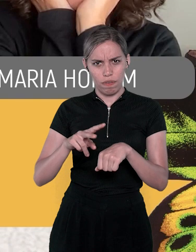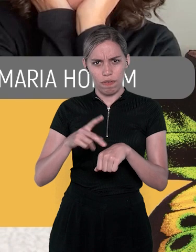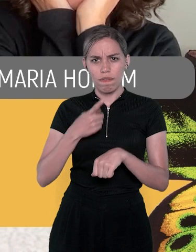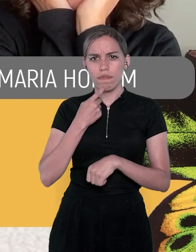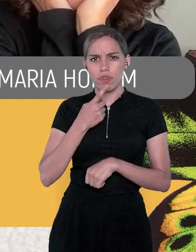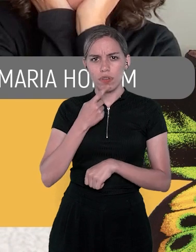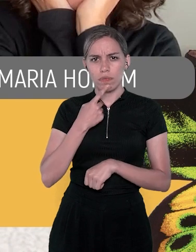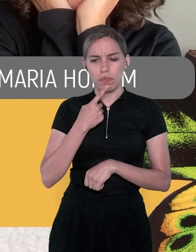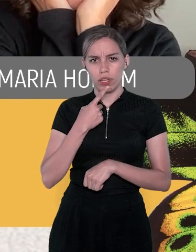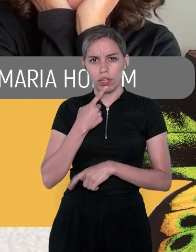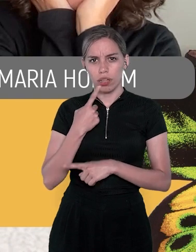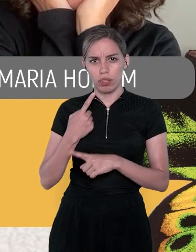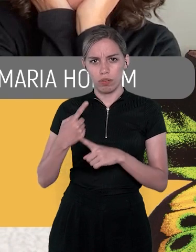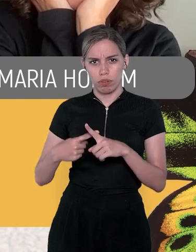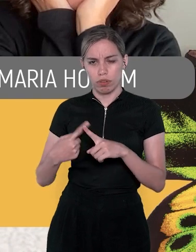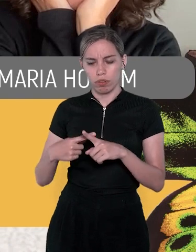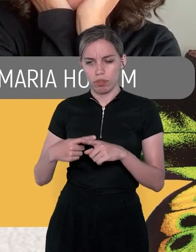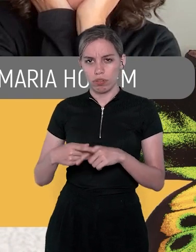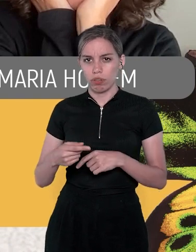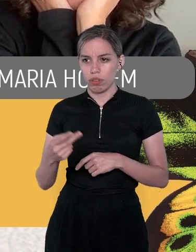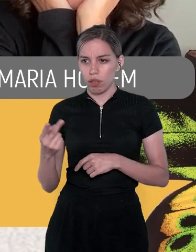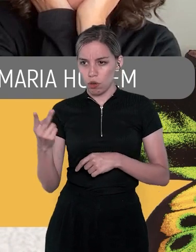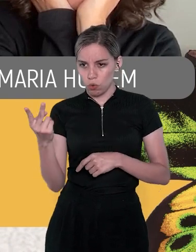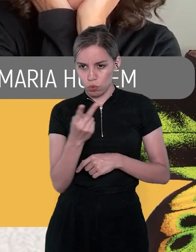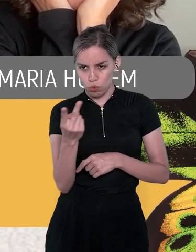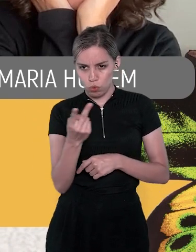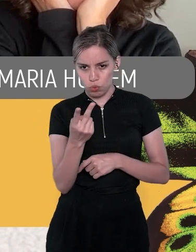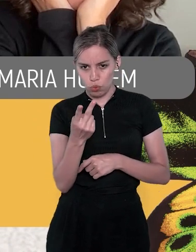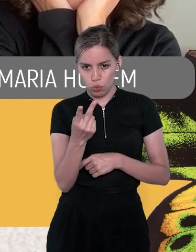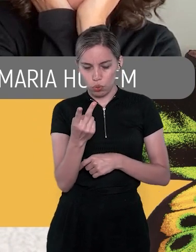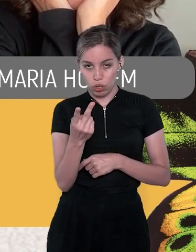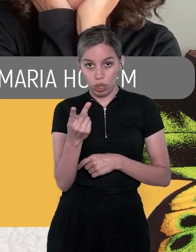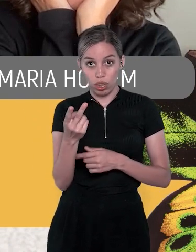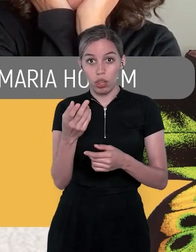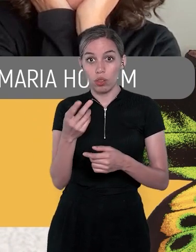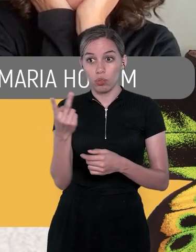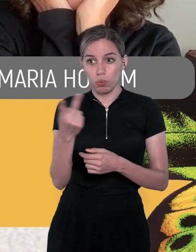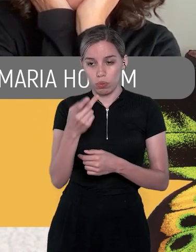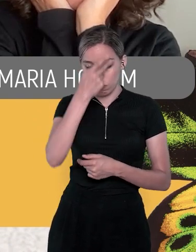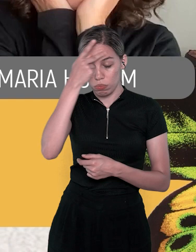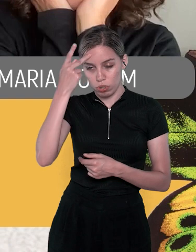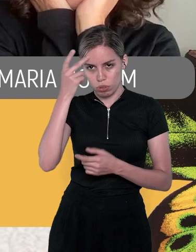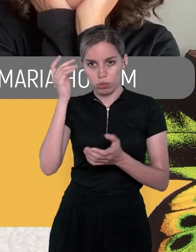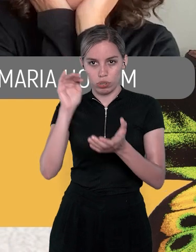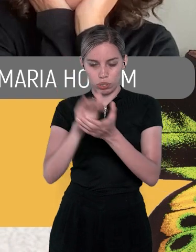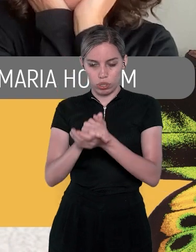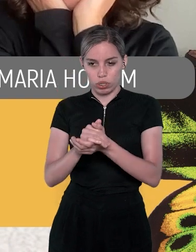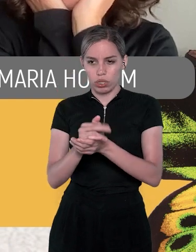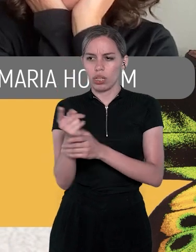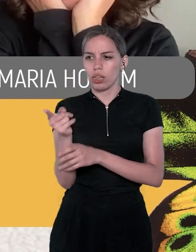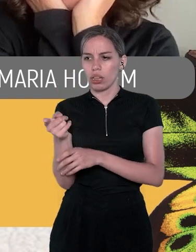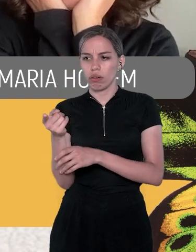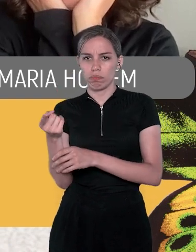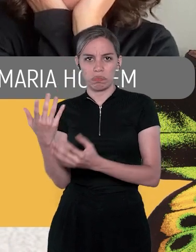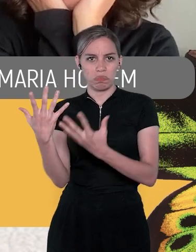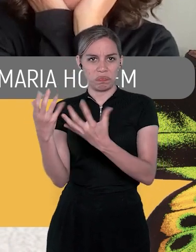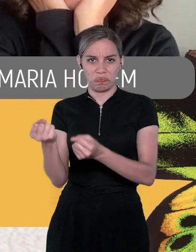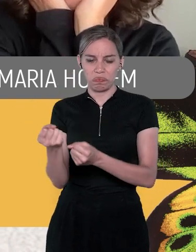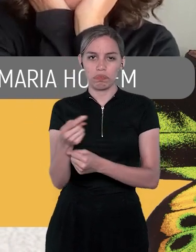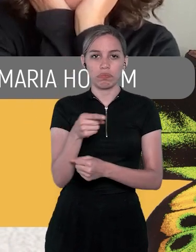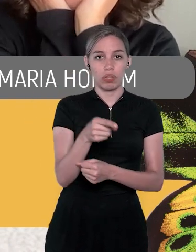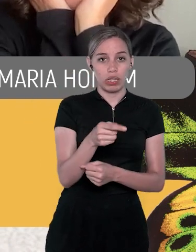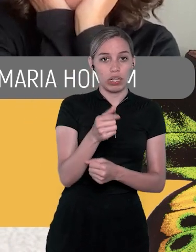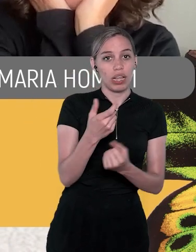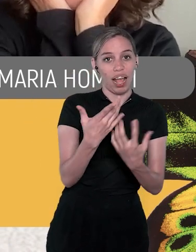casal que se pegava porque ela era contra a Constituição e ele era a favor da Constituição,